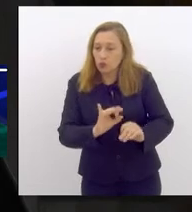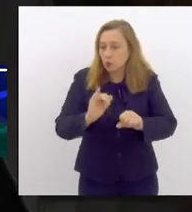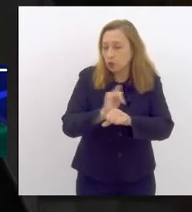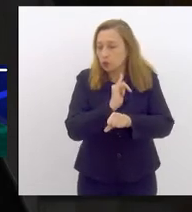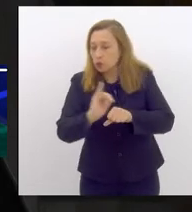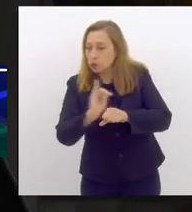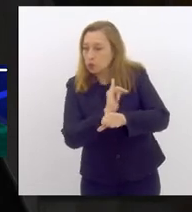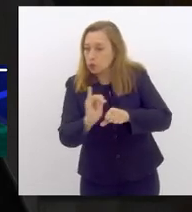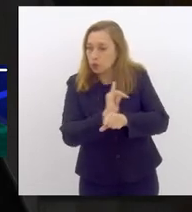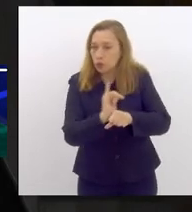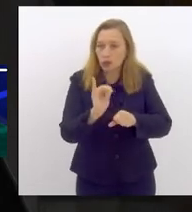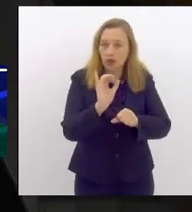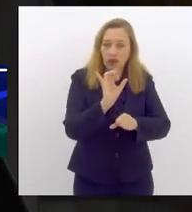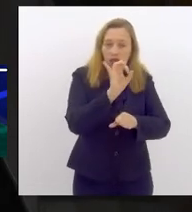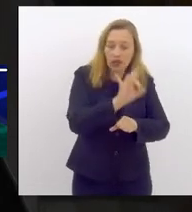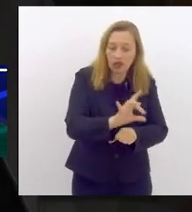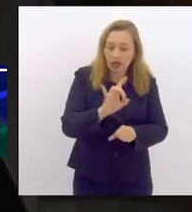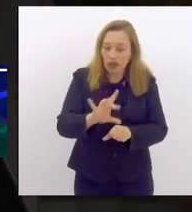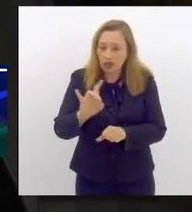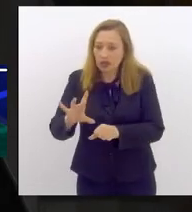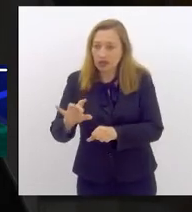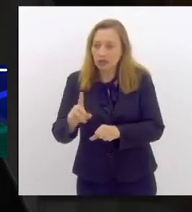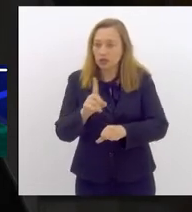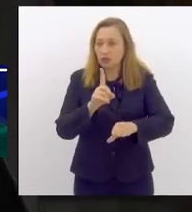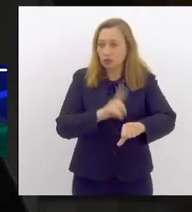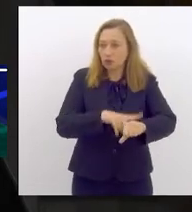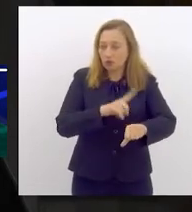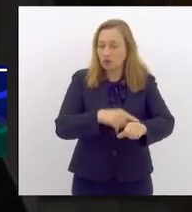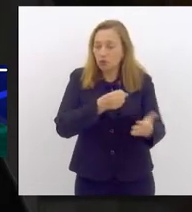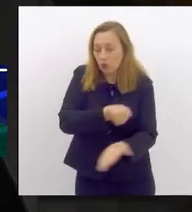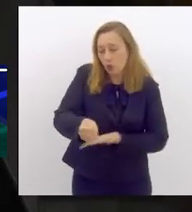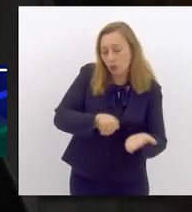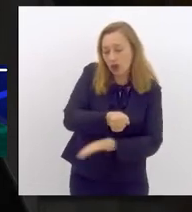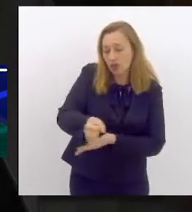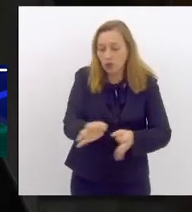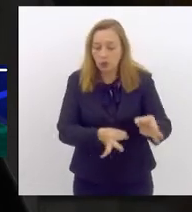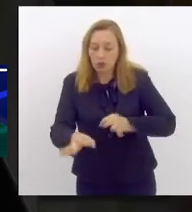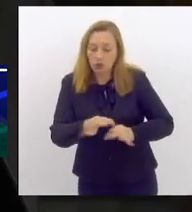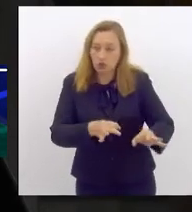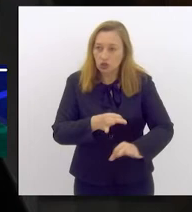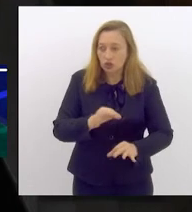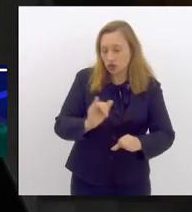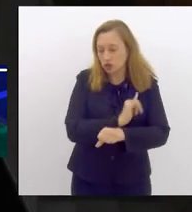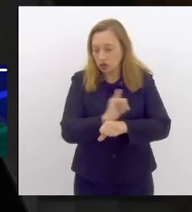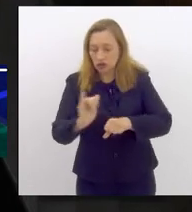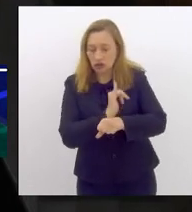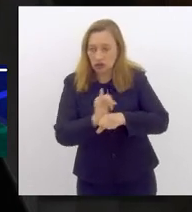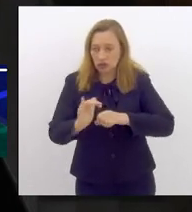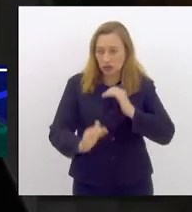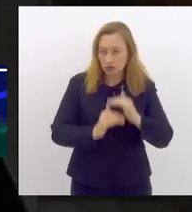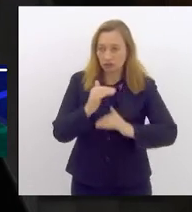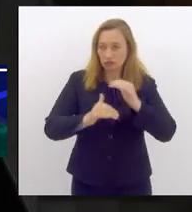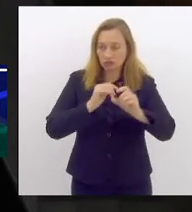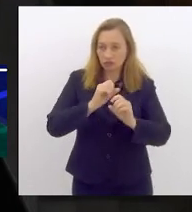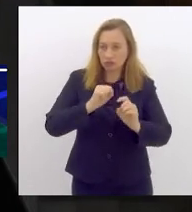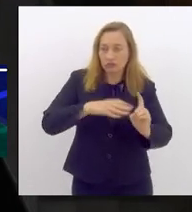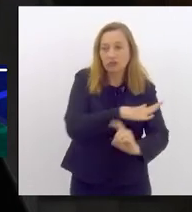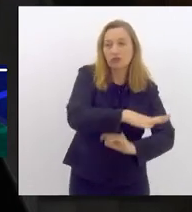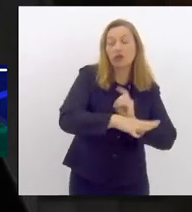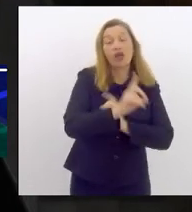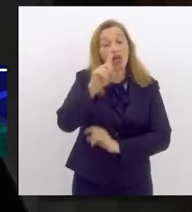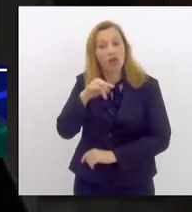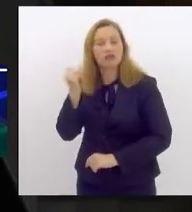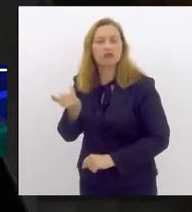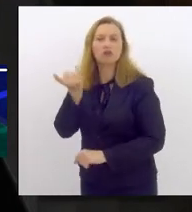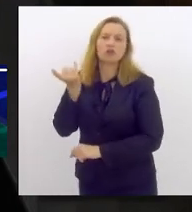agora em cada quadriênio é com base em um projeto estratégico de desenvolvimento econômico-social falar que